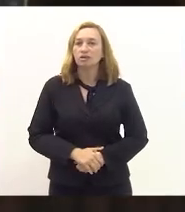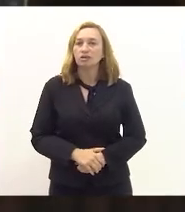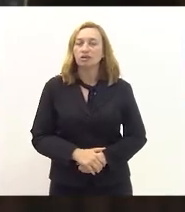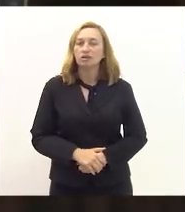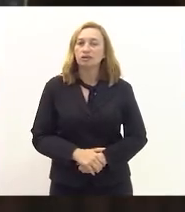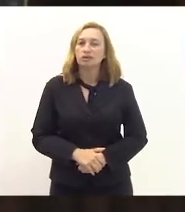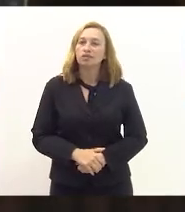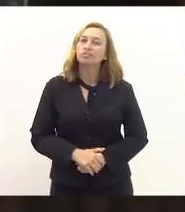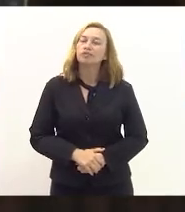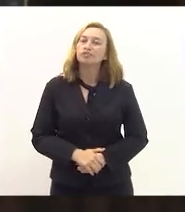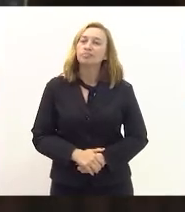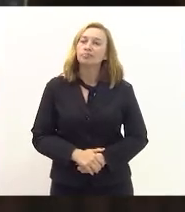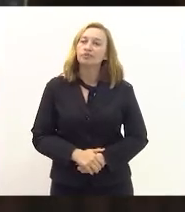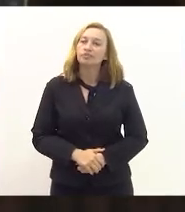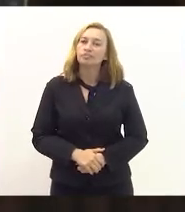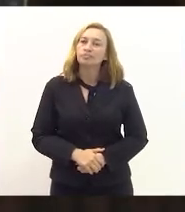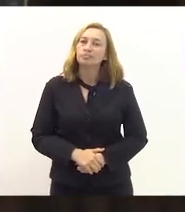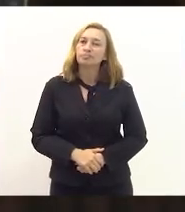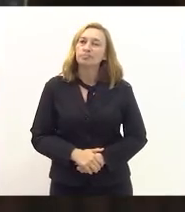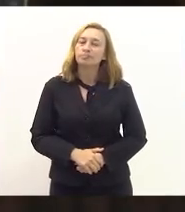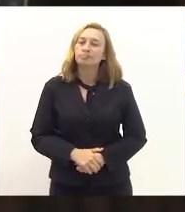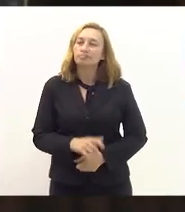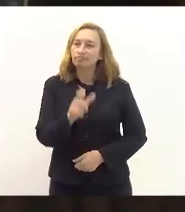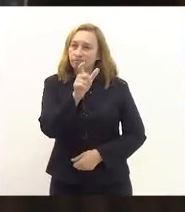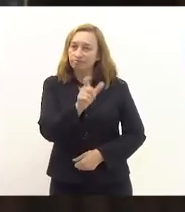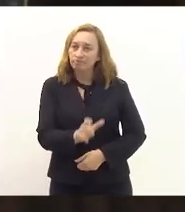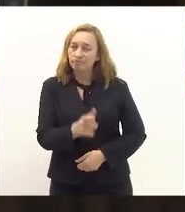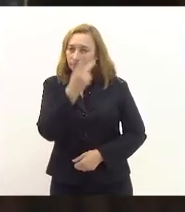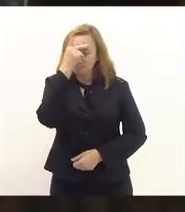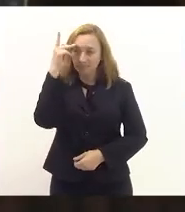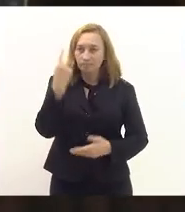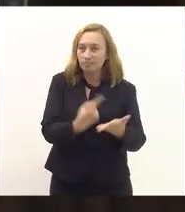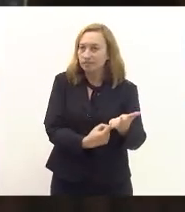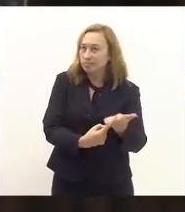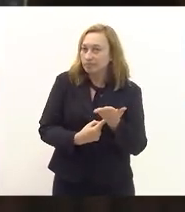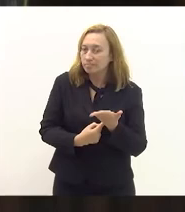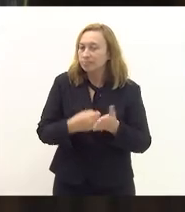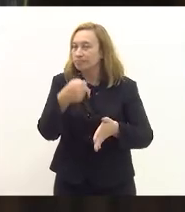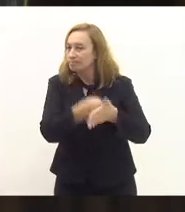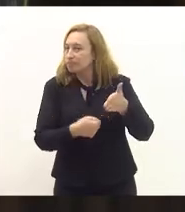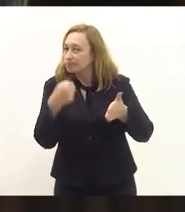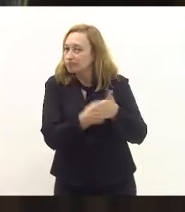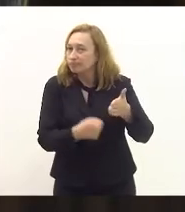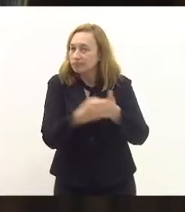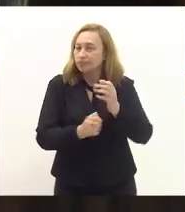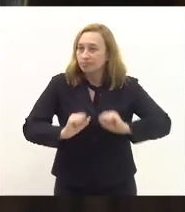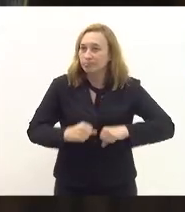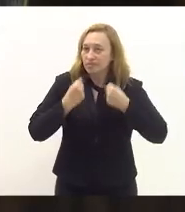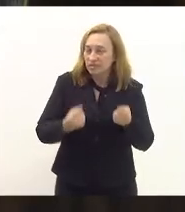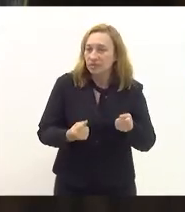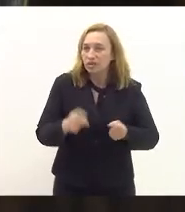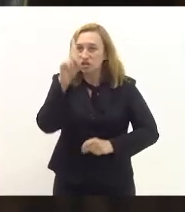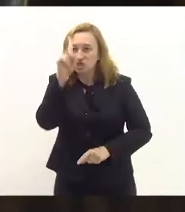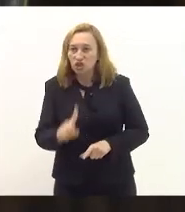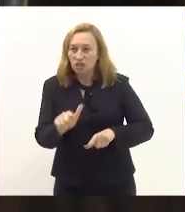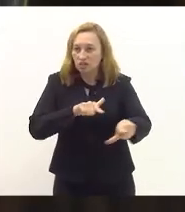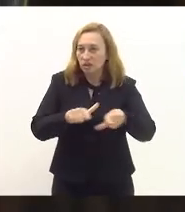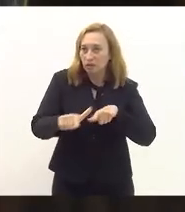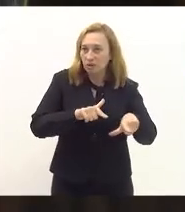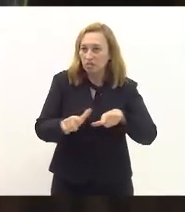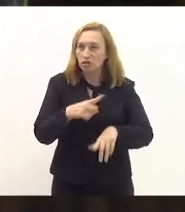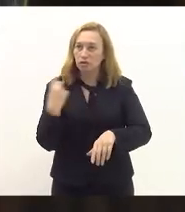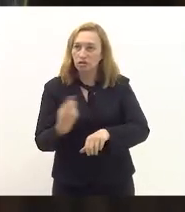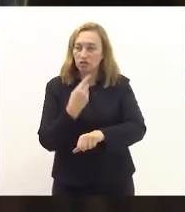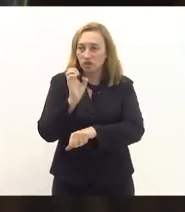parlamento, destinada a agraciar personalidades que contribuíram na luta pela defesa dos direitos dos trabalhadores em nosso